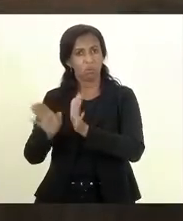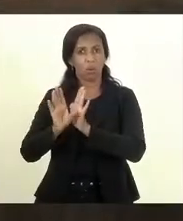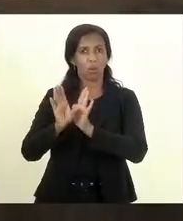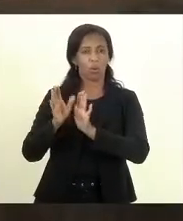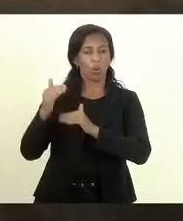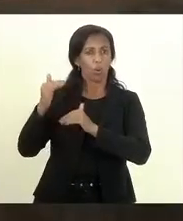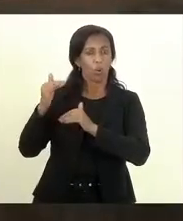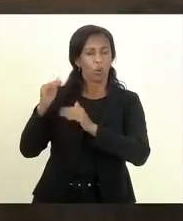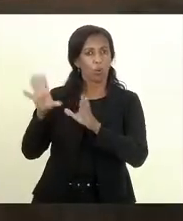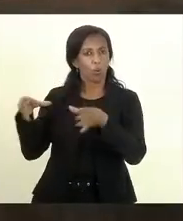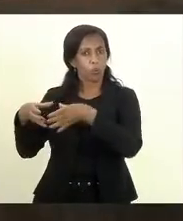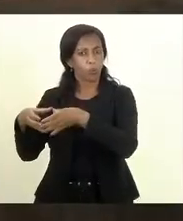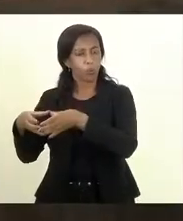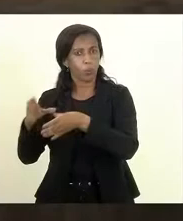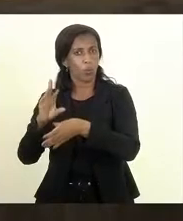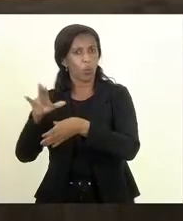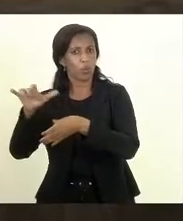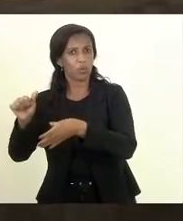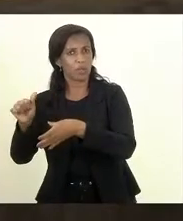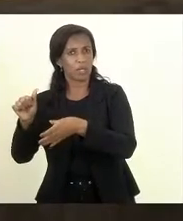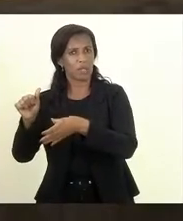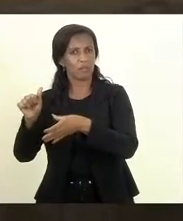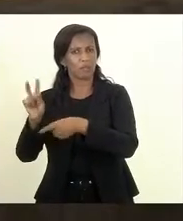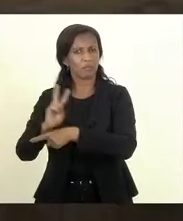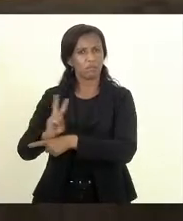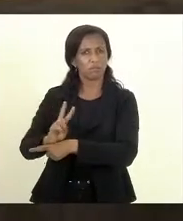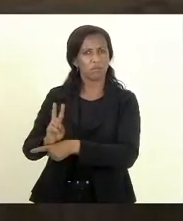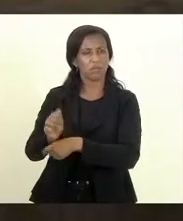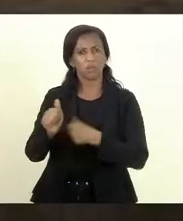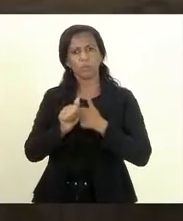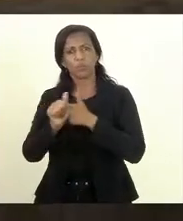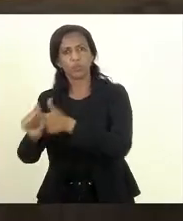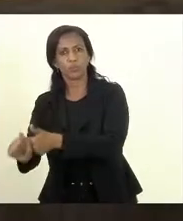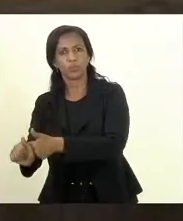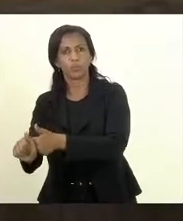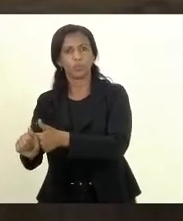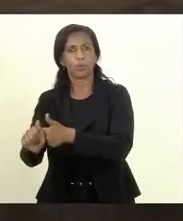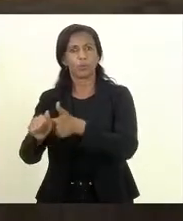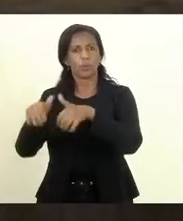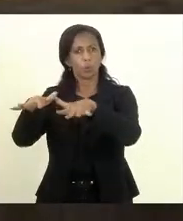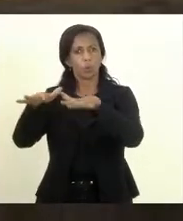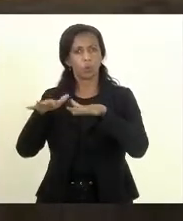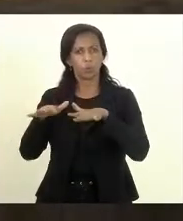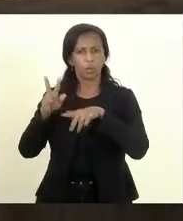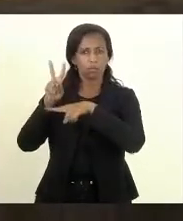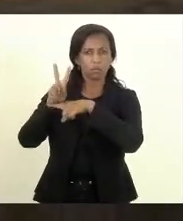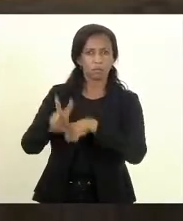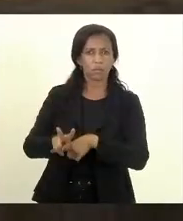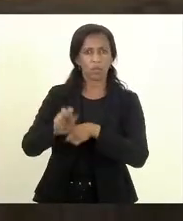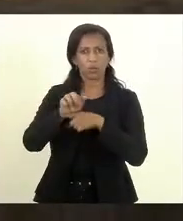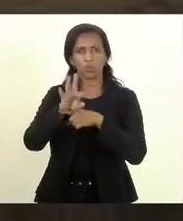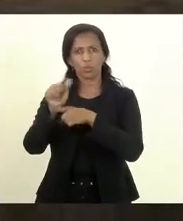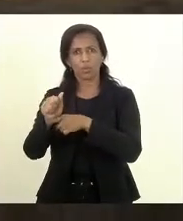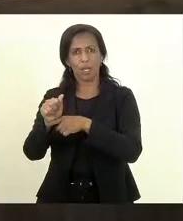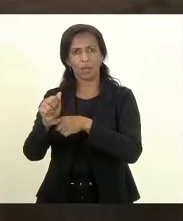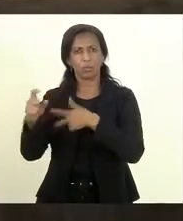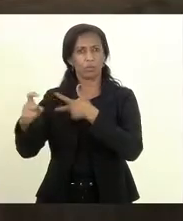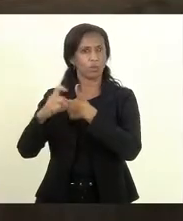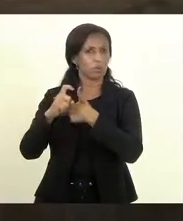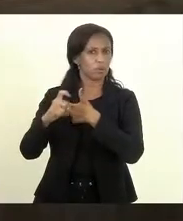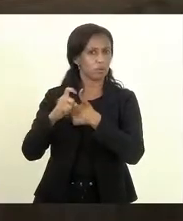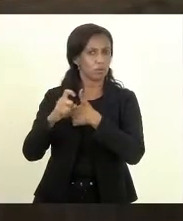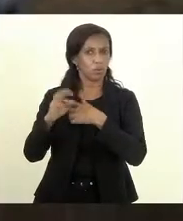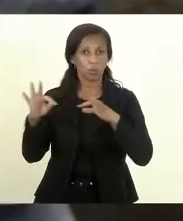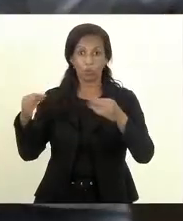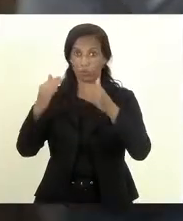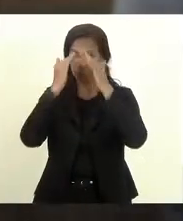conselhos de verificação, de acompanhamento, de auditoria dos atos do Poder Executivo, com